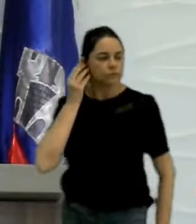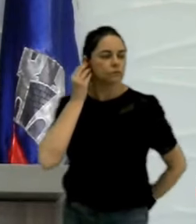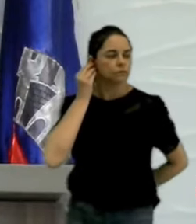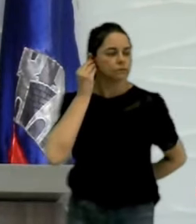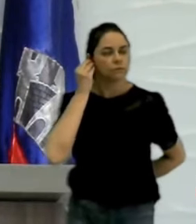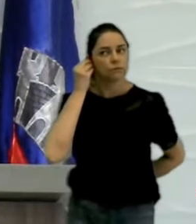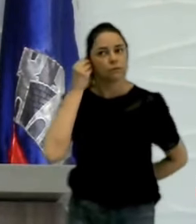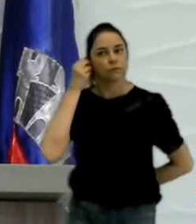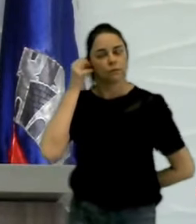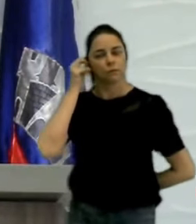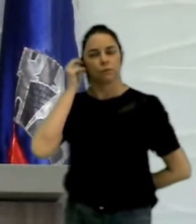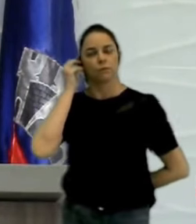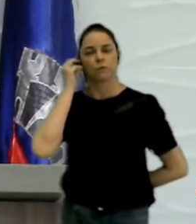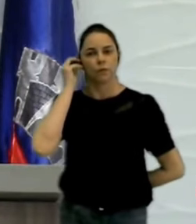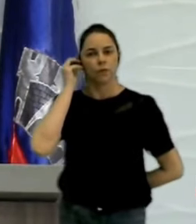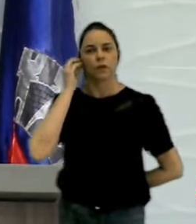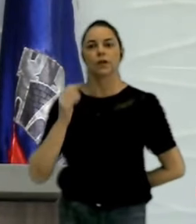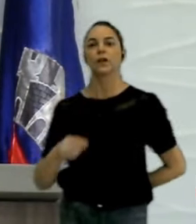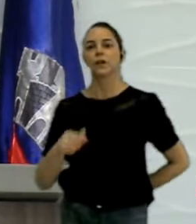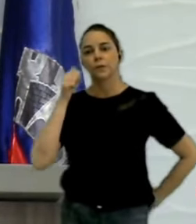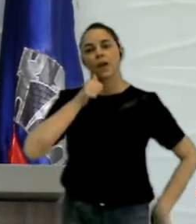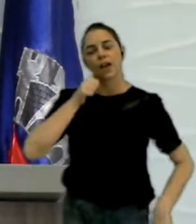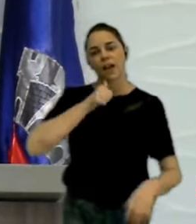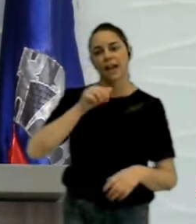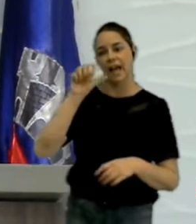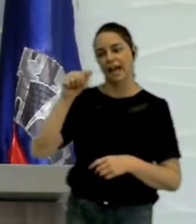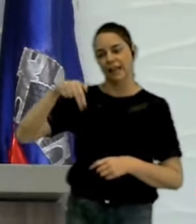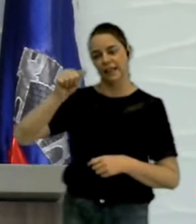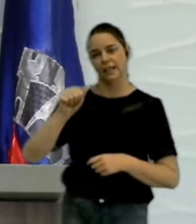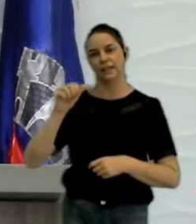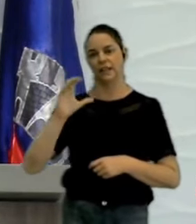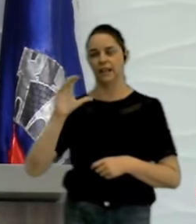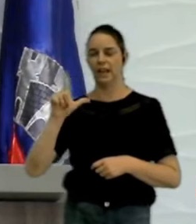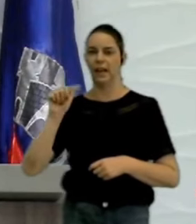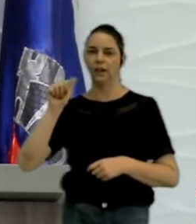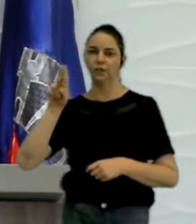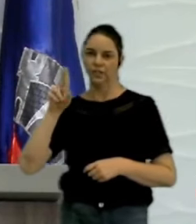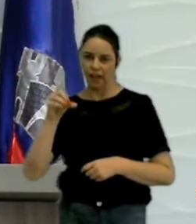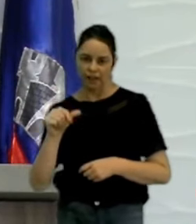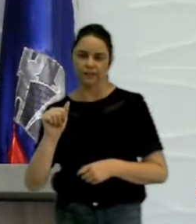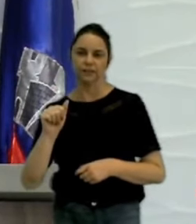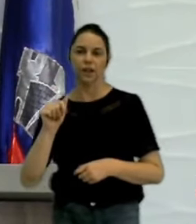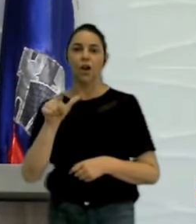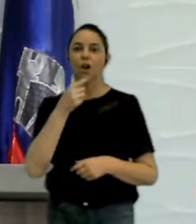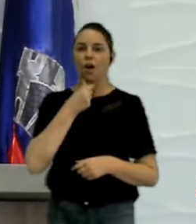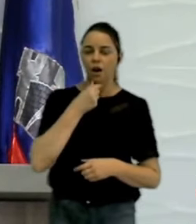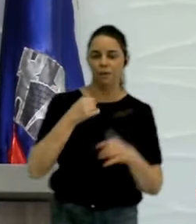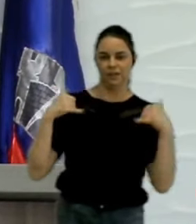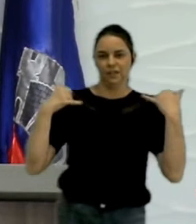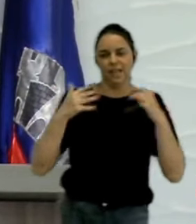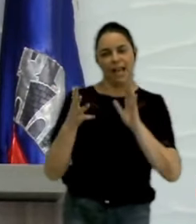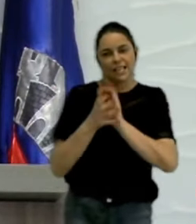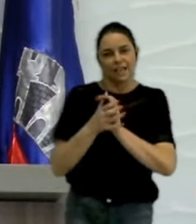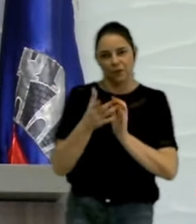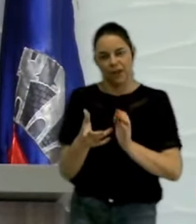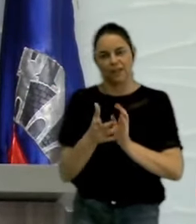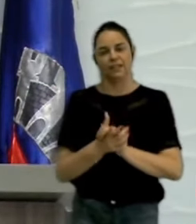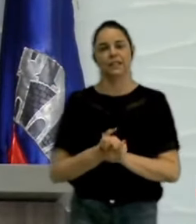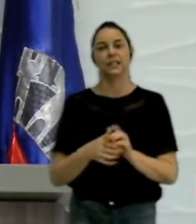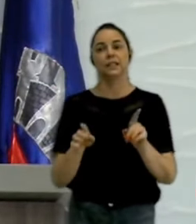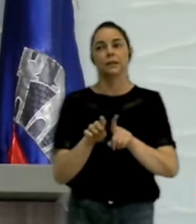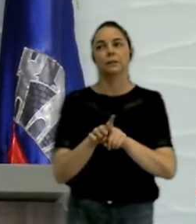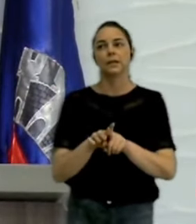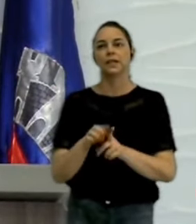professora aposentada Ana Cláudia, mas sempre vem aqui na época da eleição. A Rayane Santos, que era diretora do hospital,